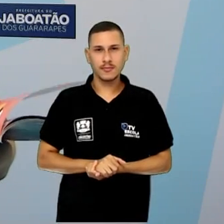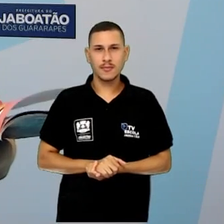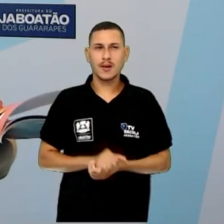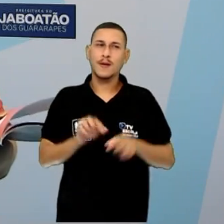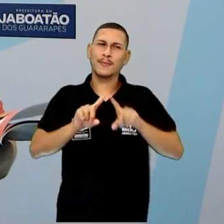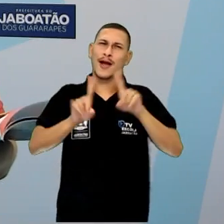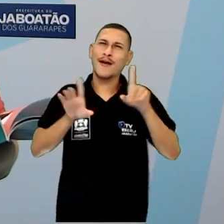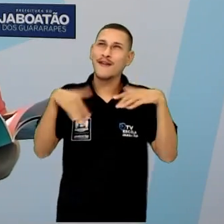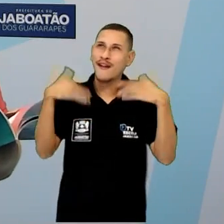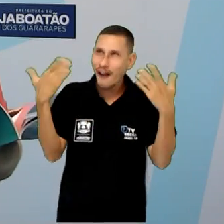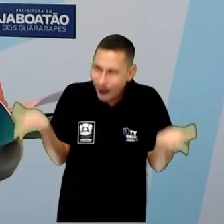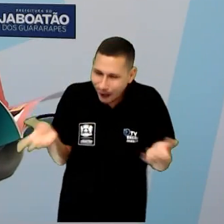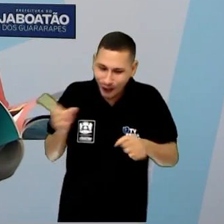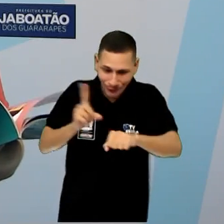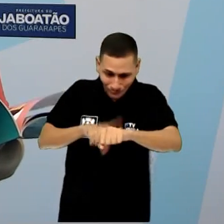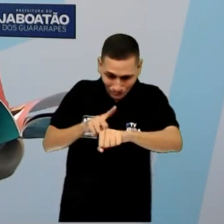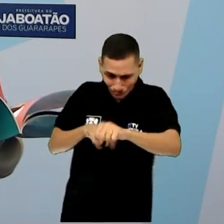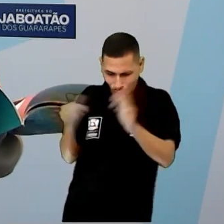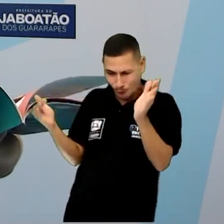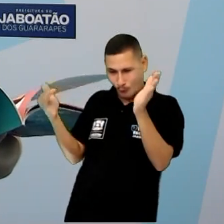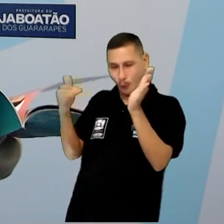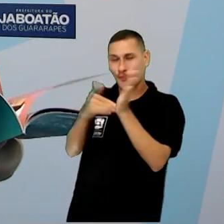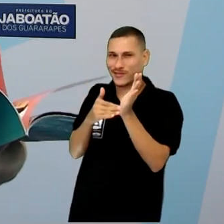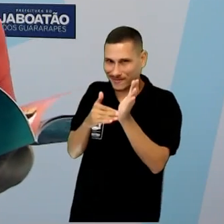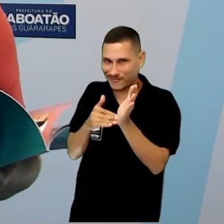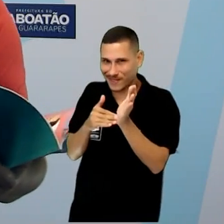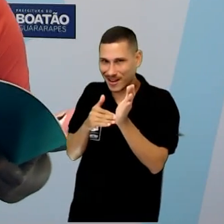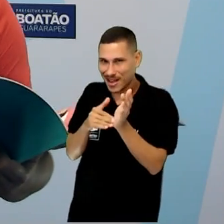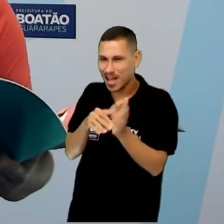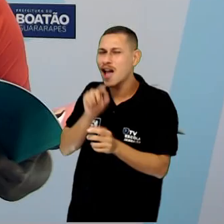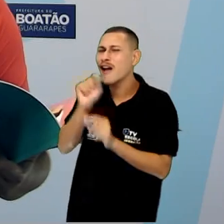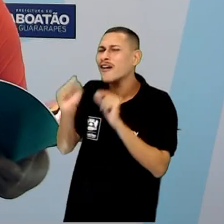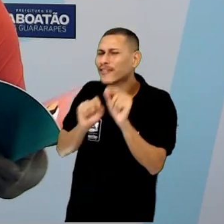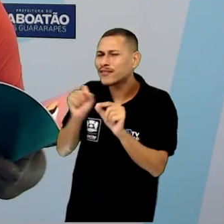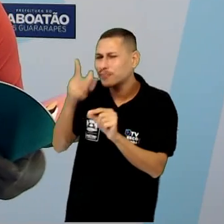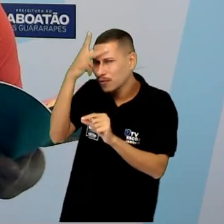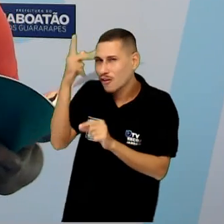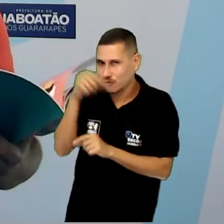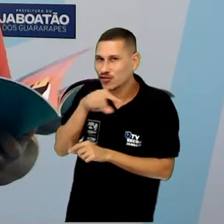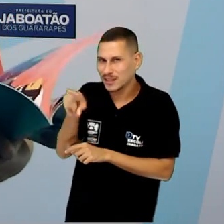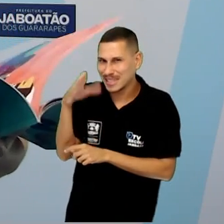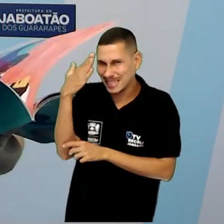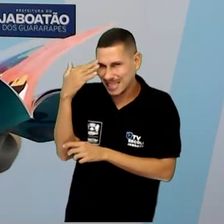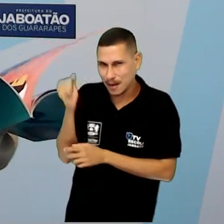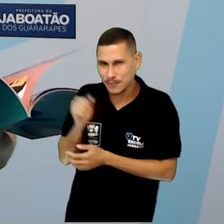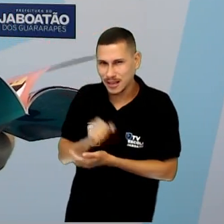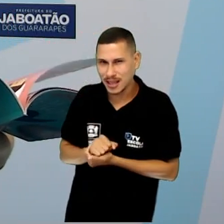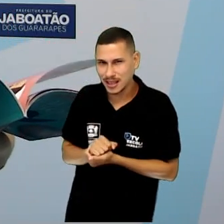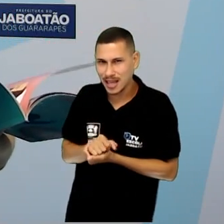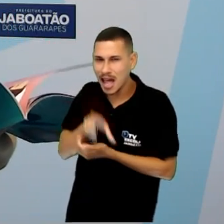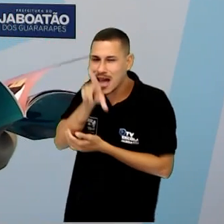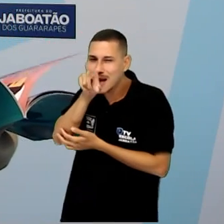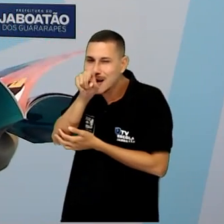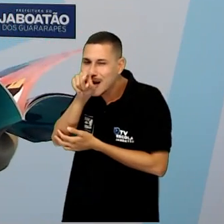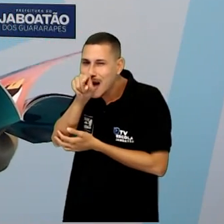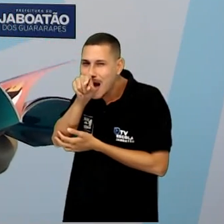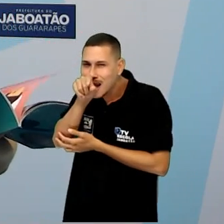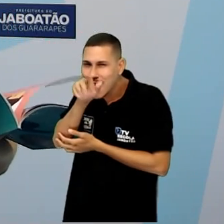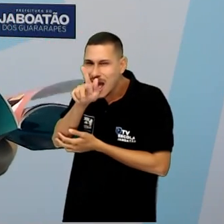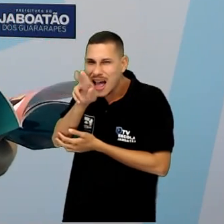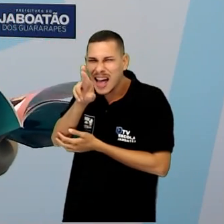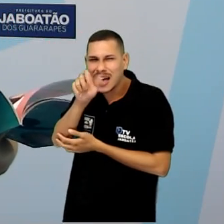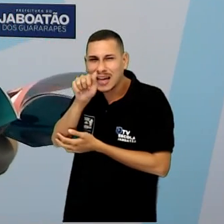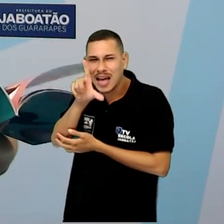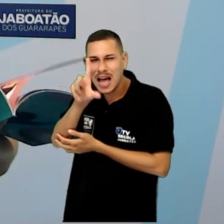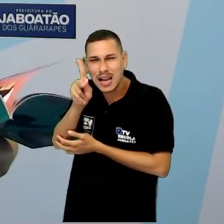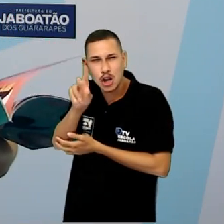Finalmente chamaram a última candidata. Quem seria? Vocês já sabem, né? Quando a Gralha Gralhosa entrou,